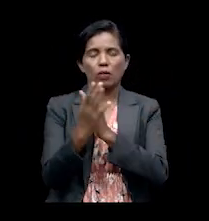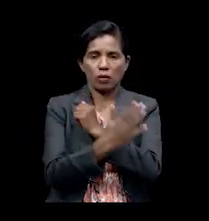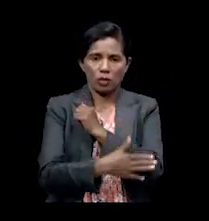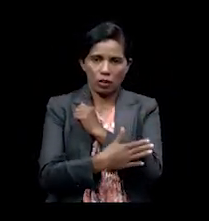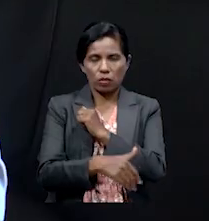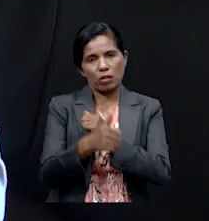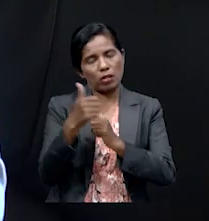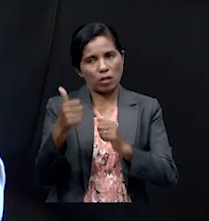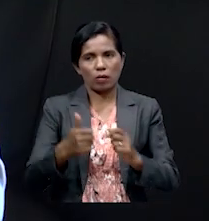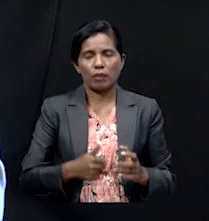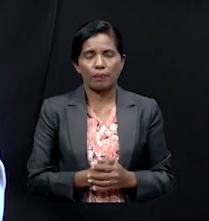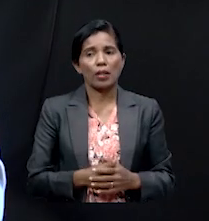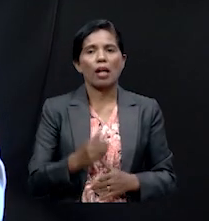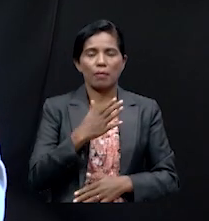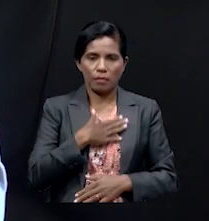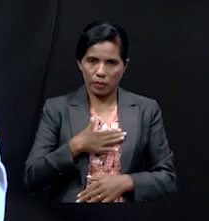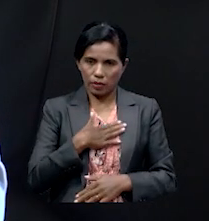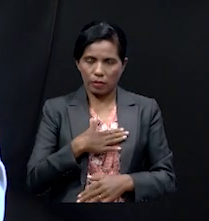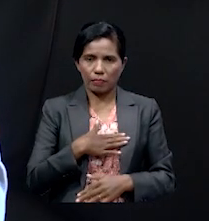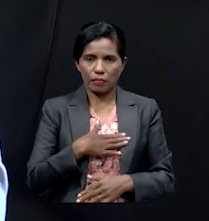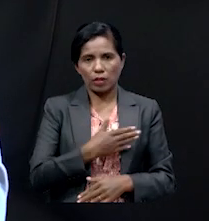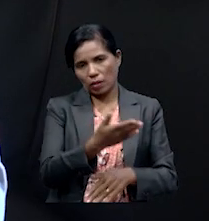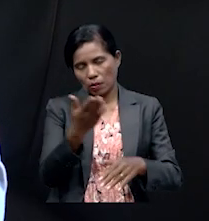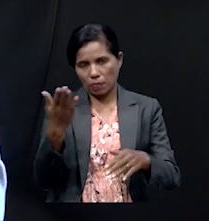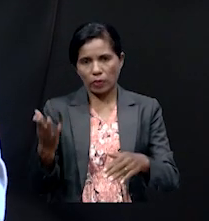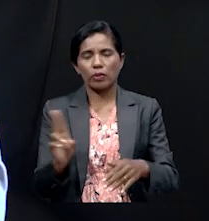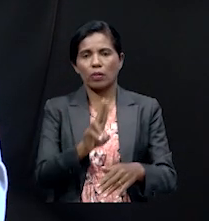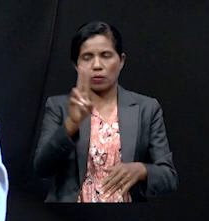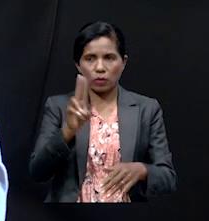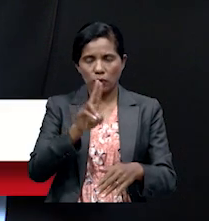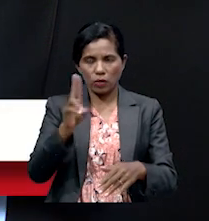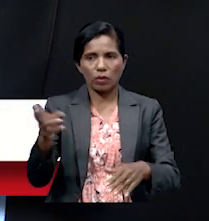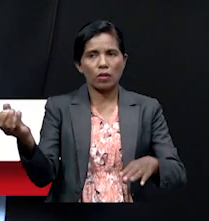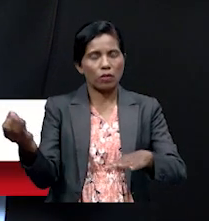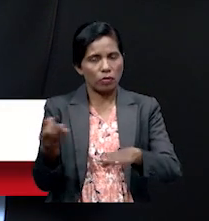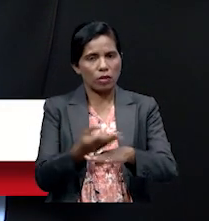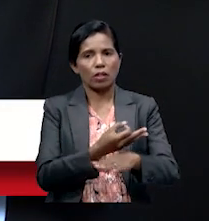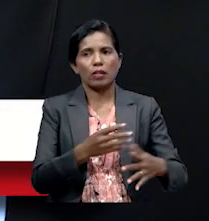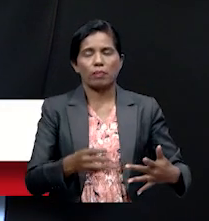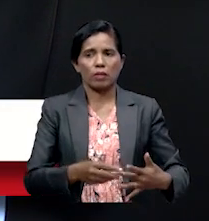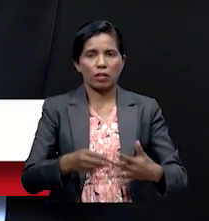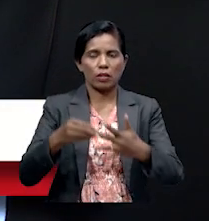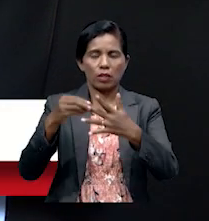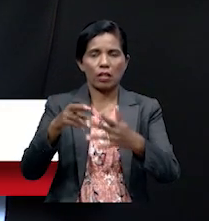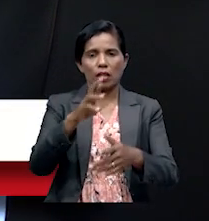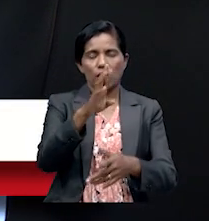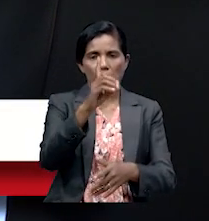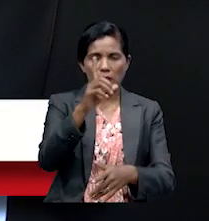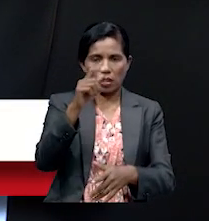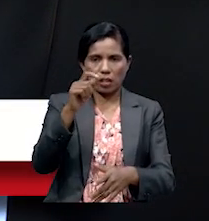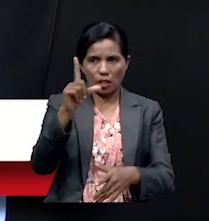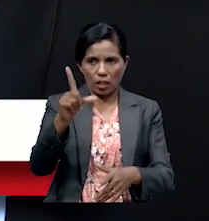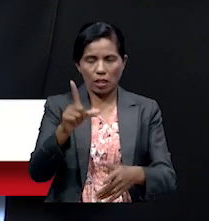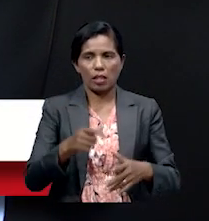Siraceluk. Favorida, durante que você utiliza documentos oficiais da República Democrática de